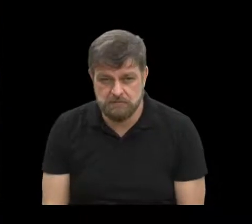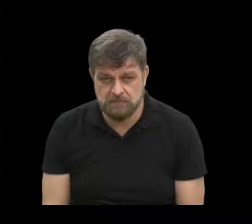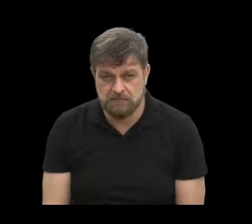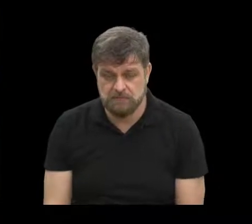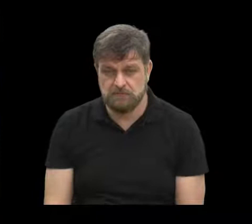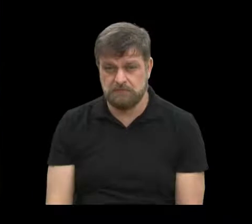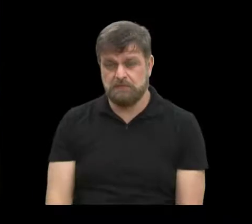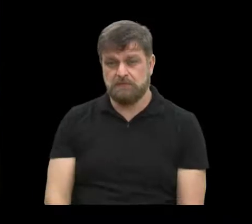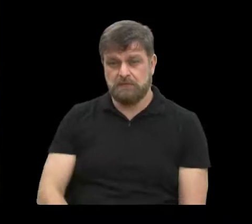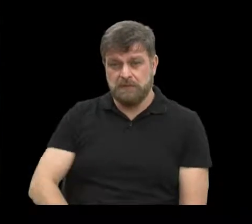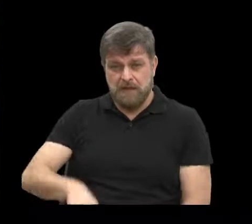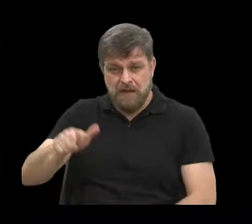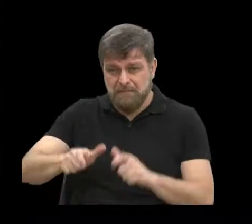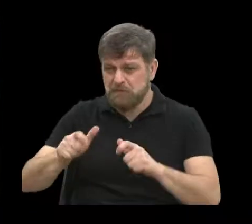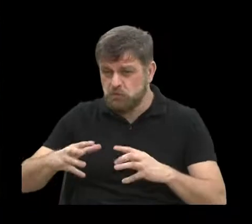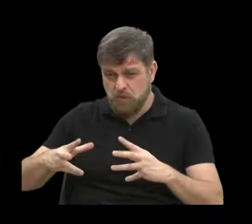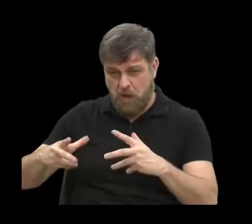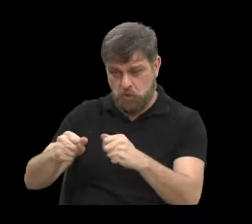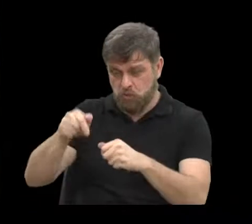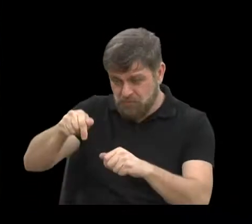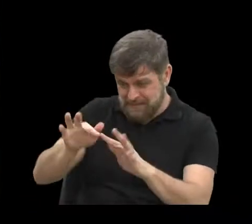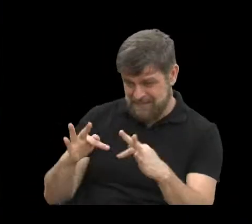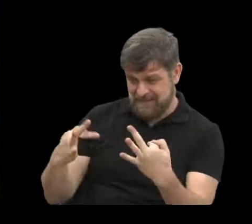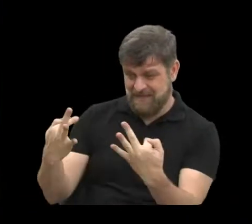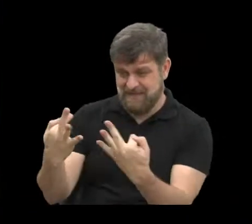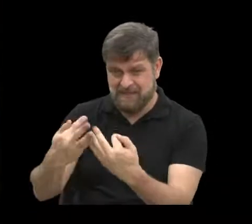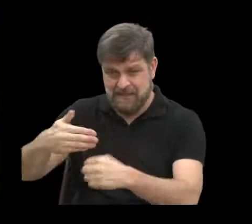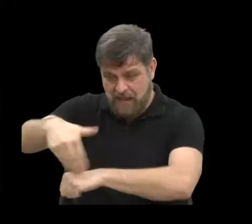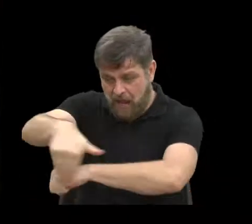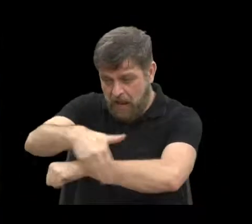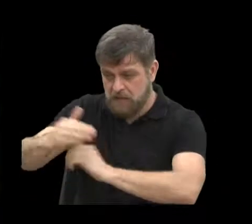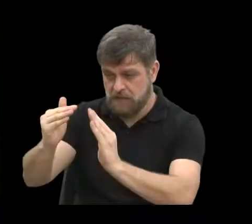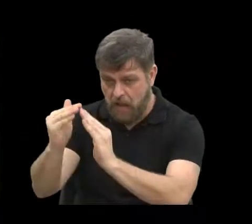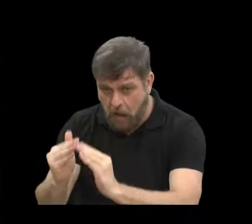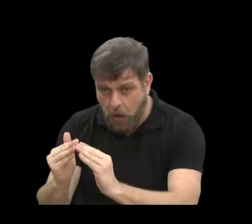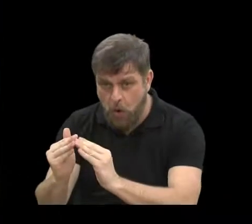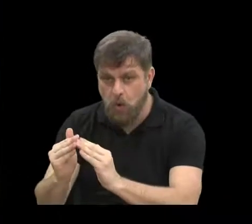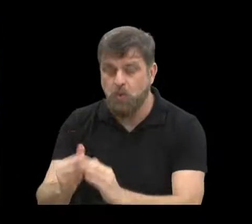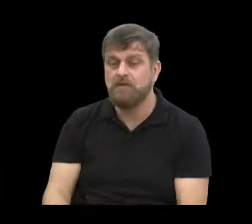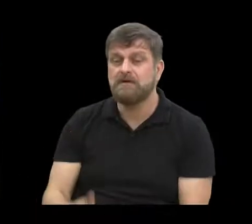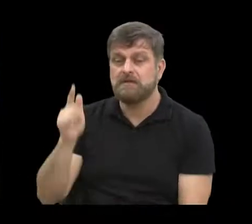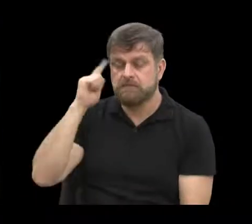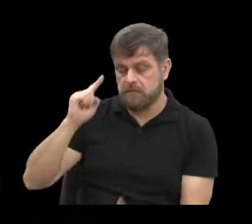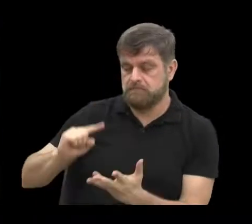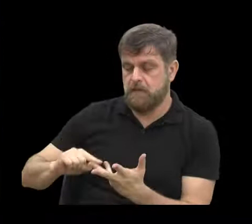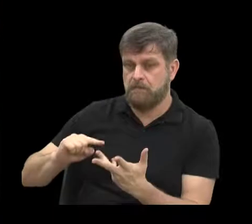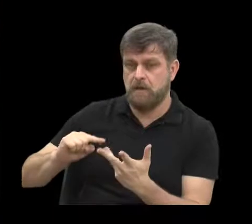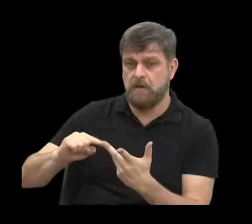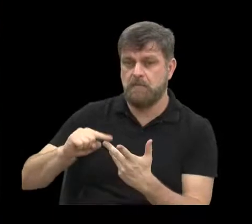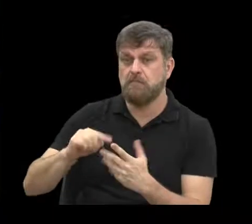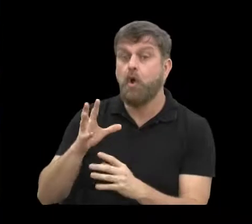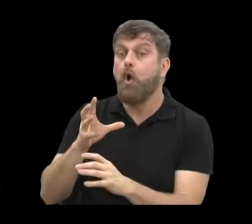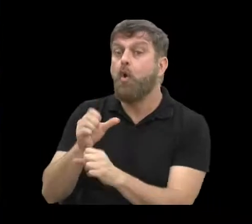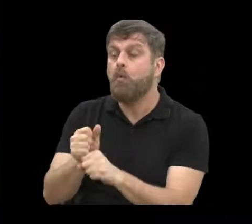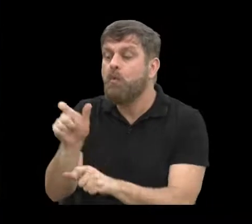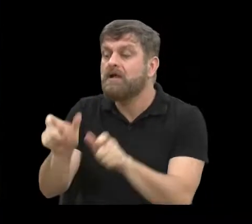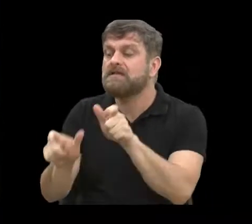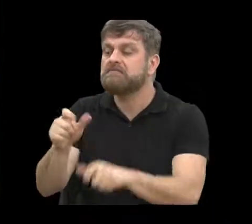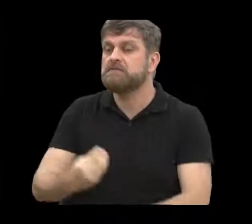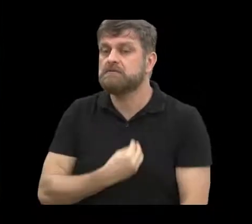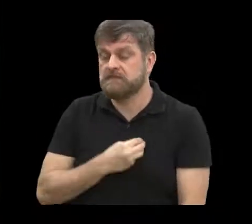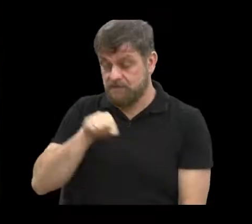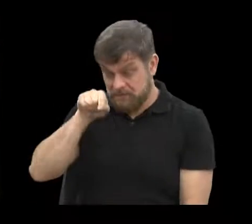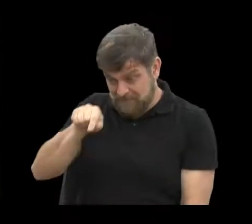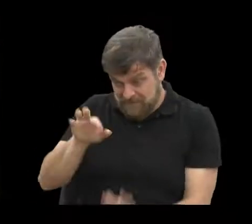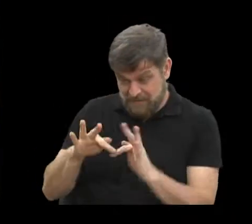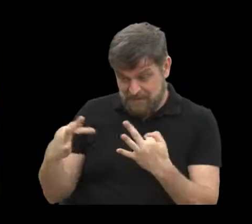Todo mundo que mora lá na residência, naquele endereço, vai contar na renda para fazer